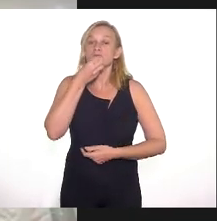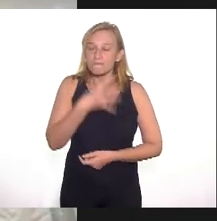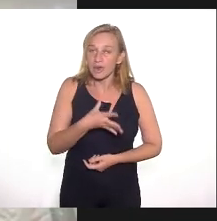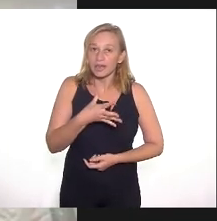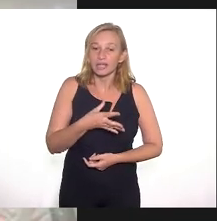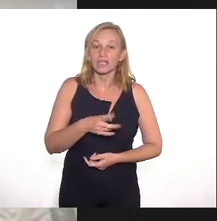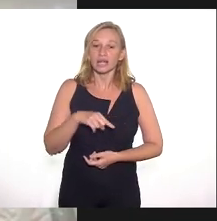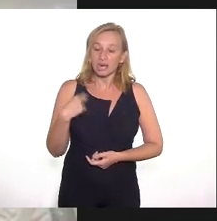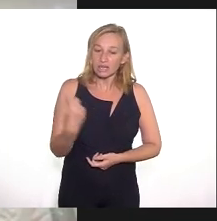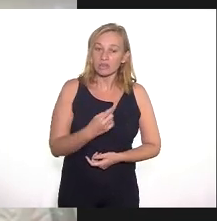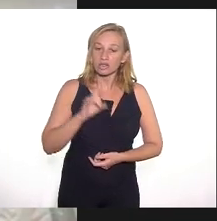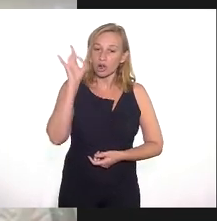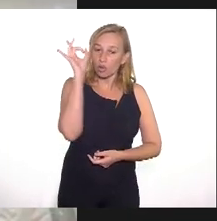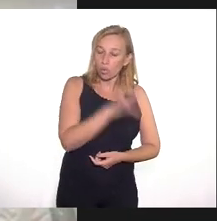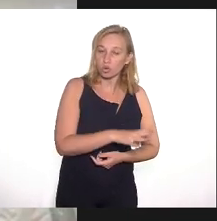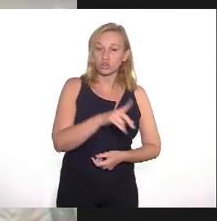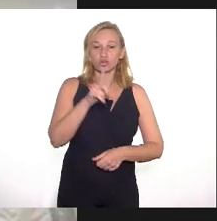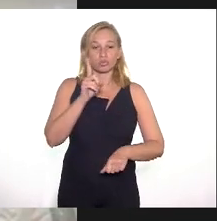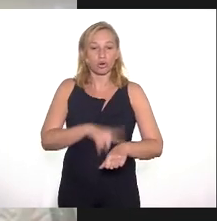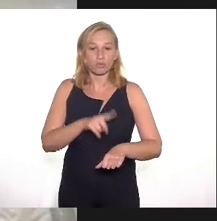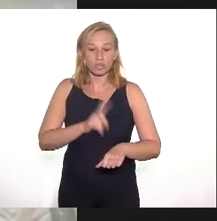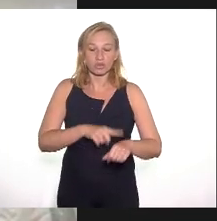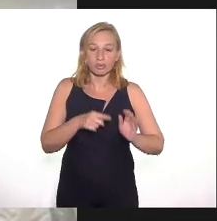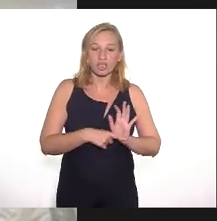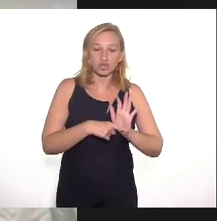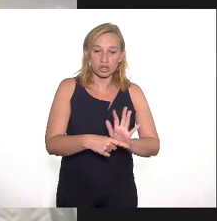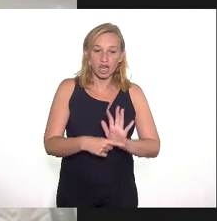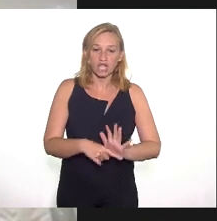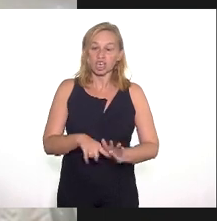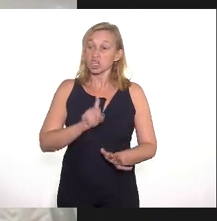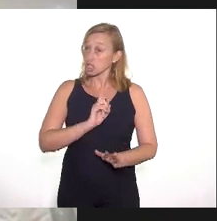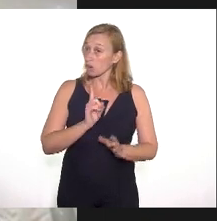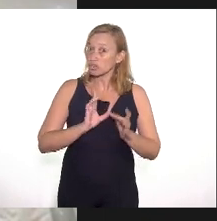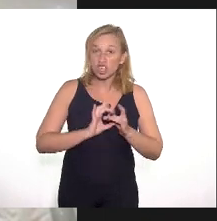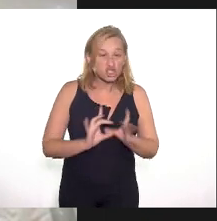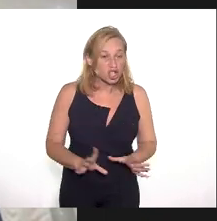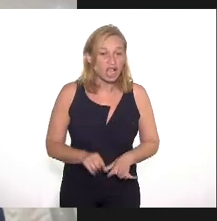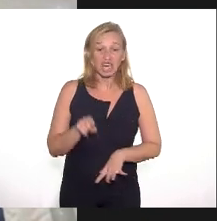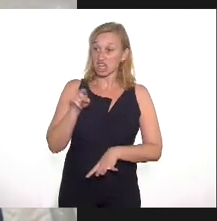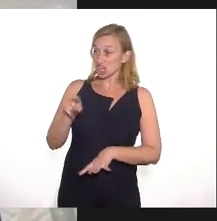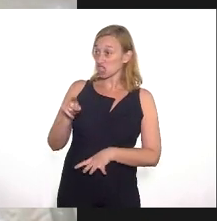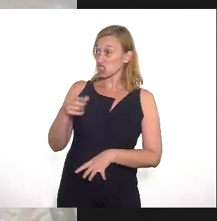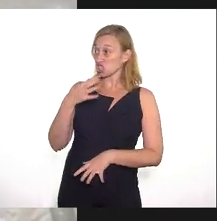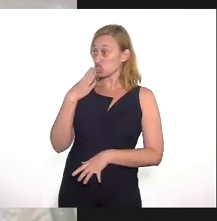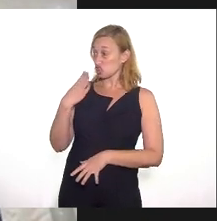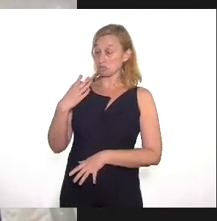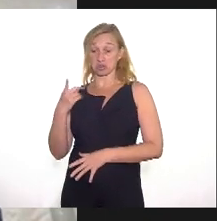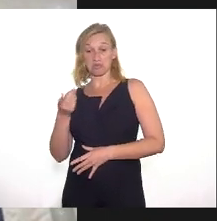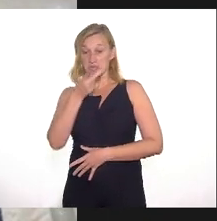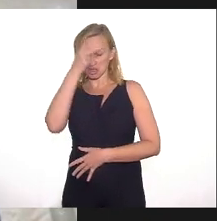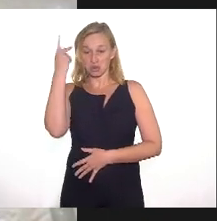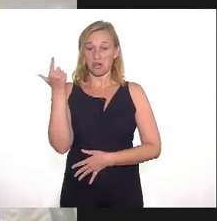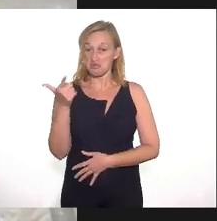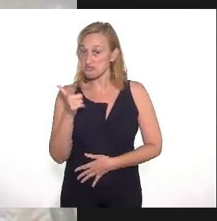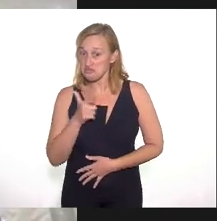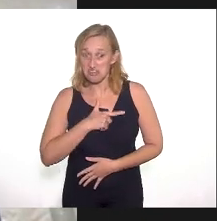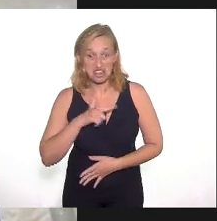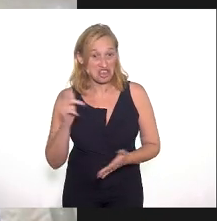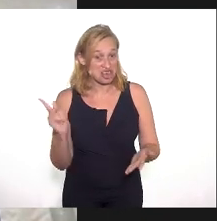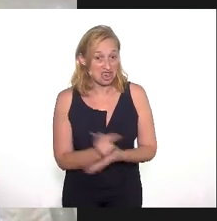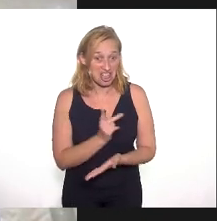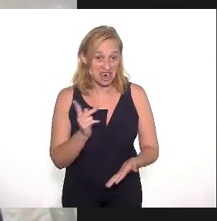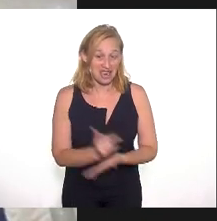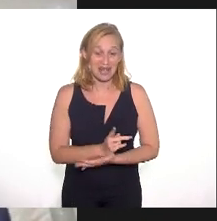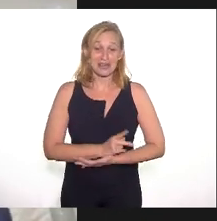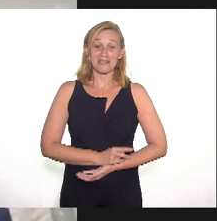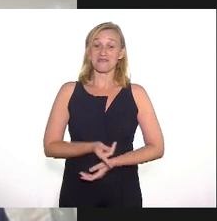são a nossa última fronteira com o caos. E não vamos permitir que esse tipo de gente feia, repugnante,